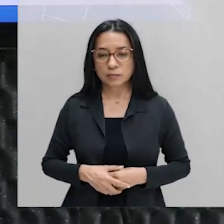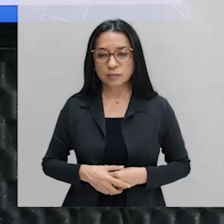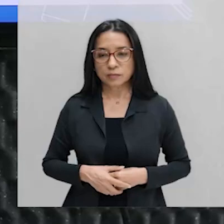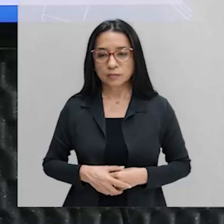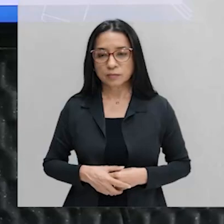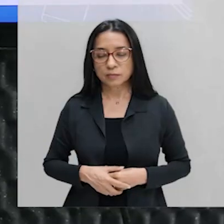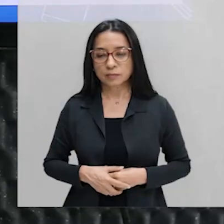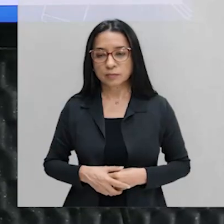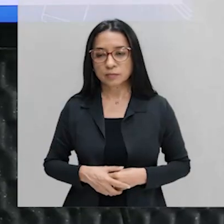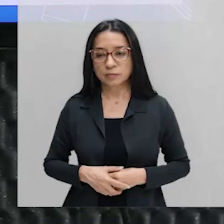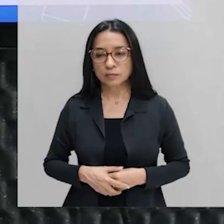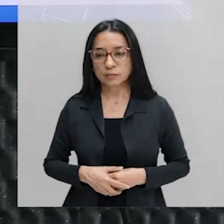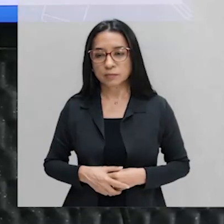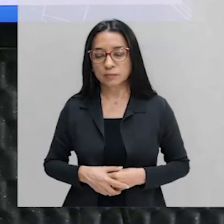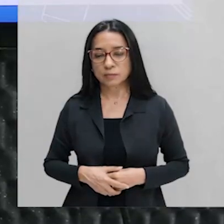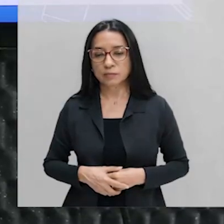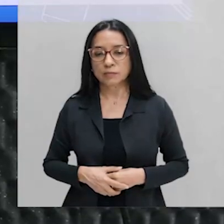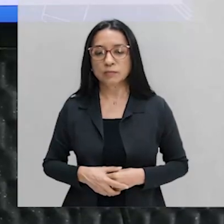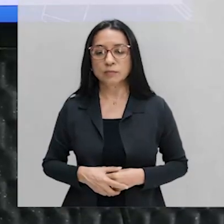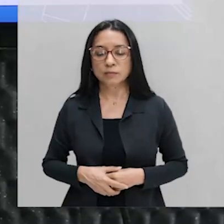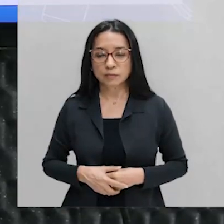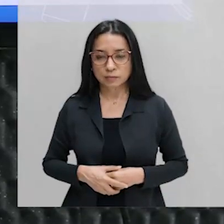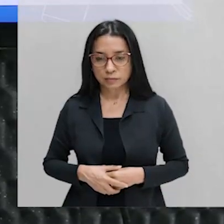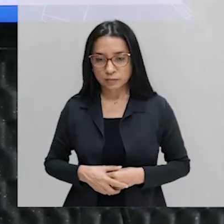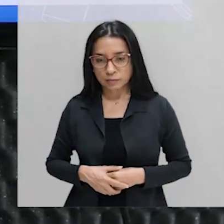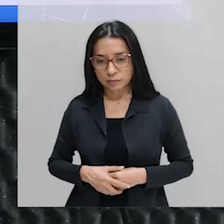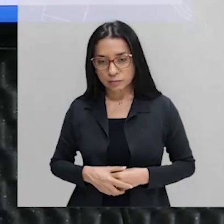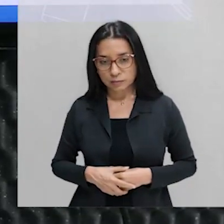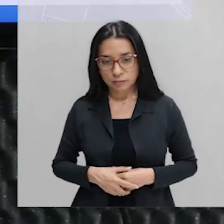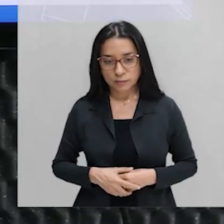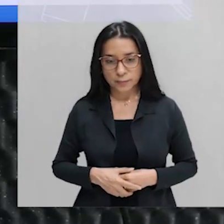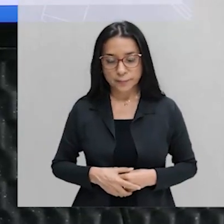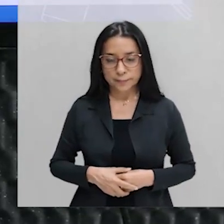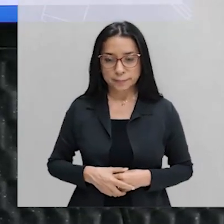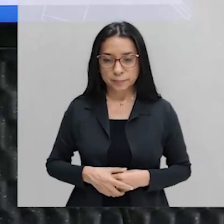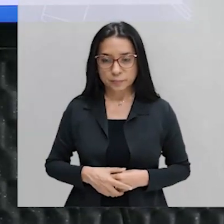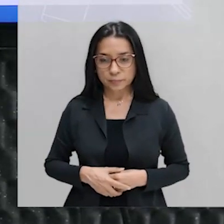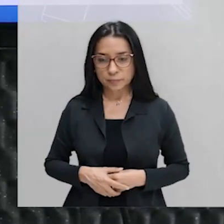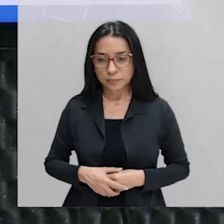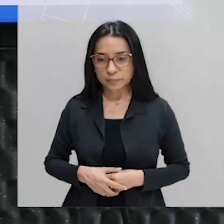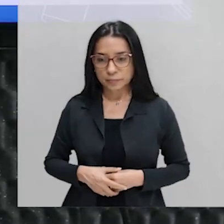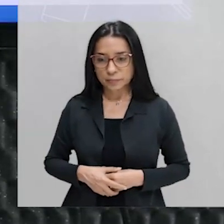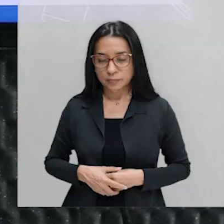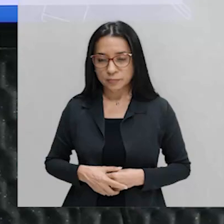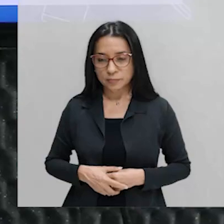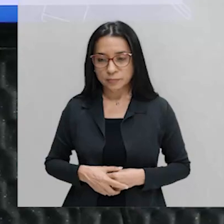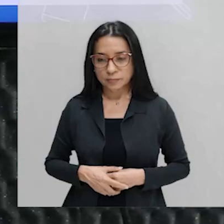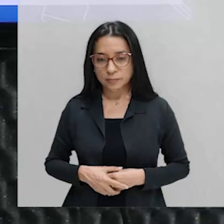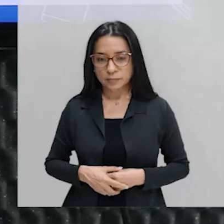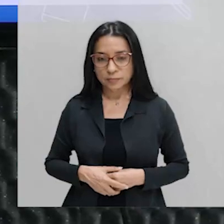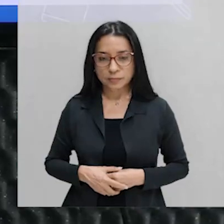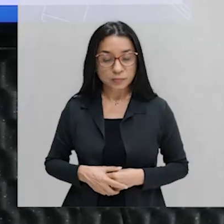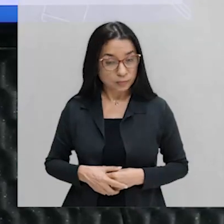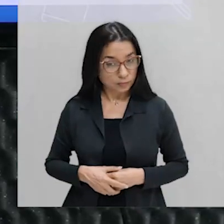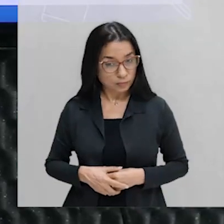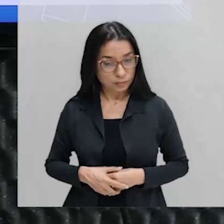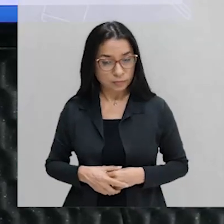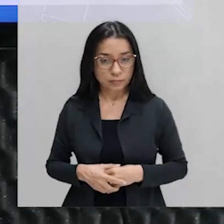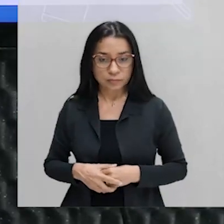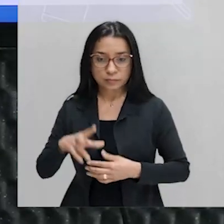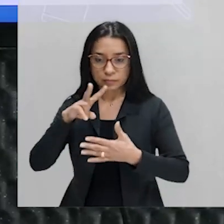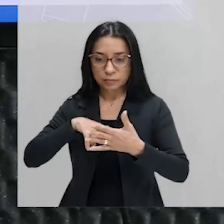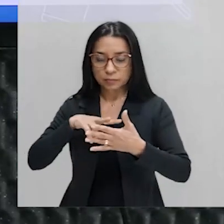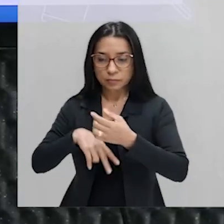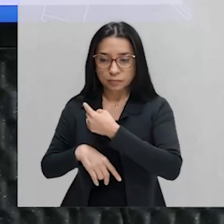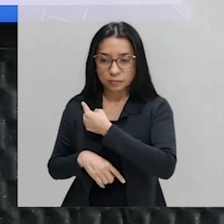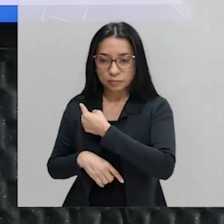embrião já se encontra no estágio de blástula. Para que o desenvolvimento prossiga, os ovos devem estar em